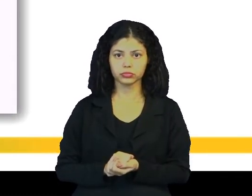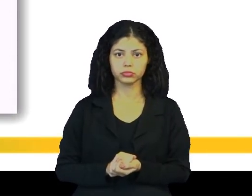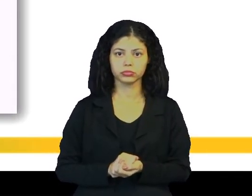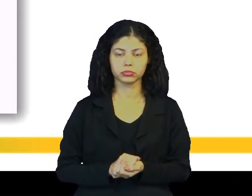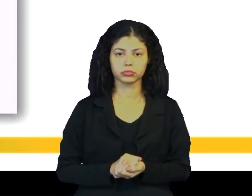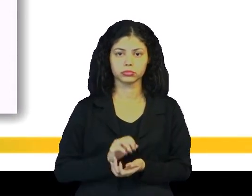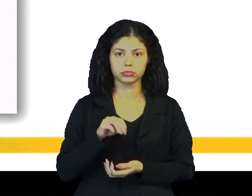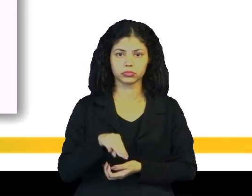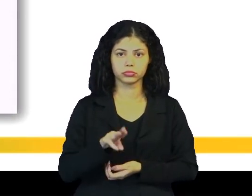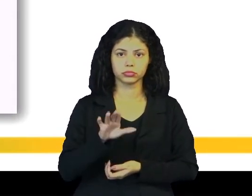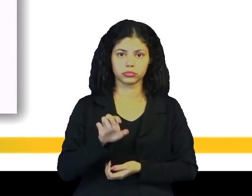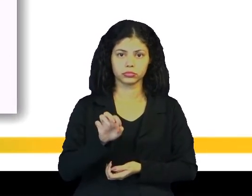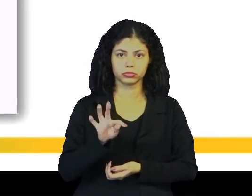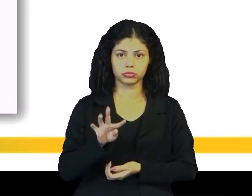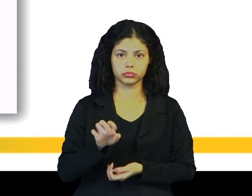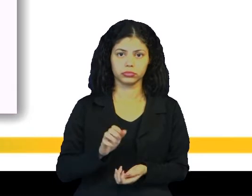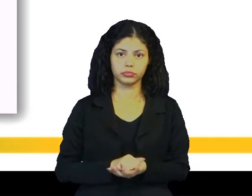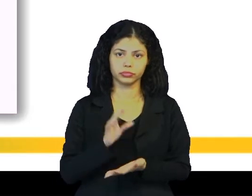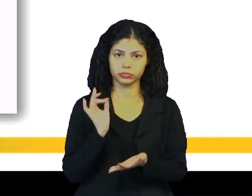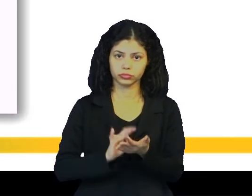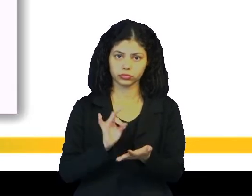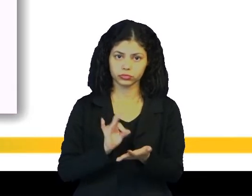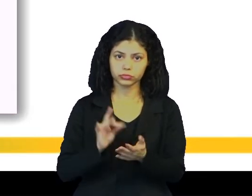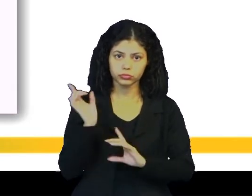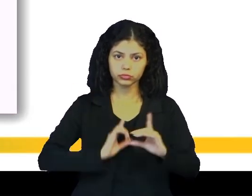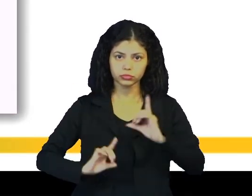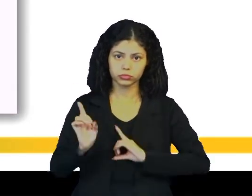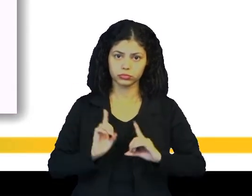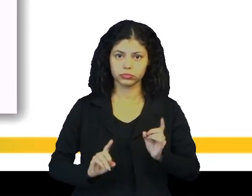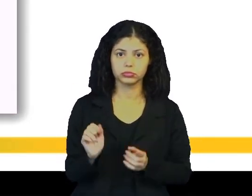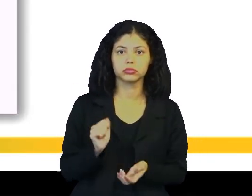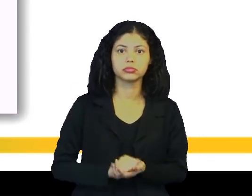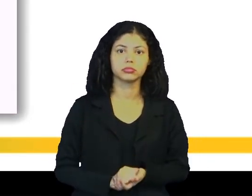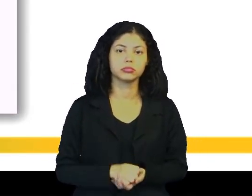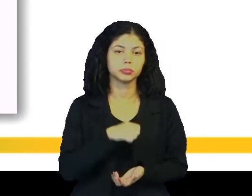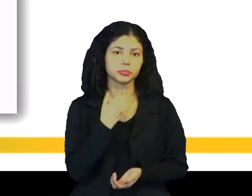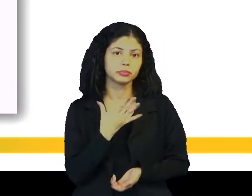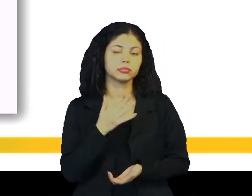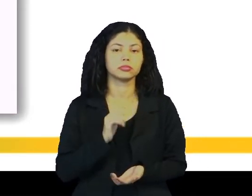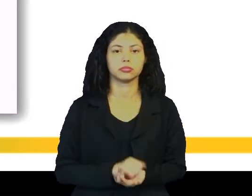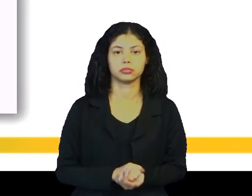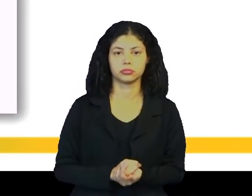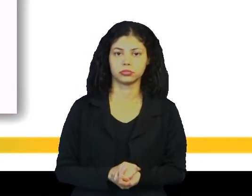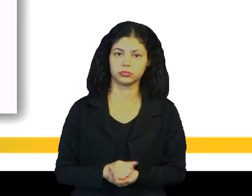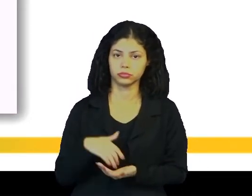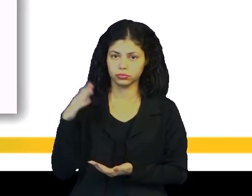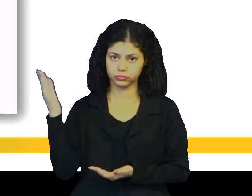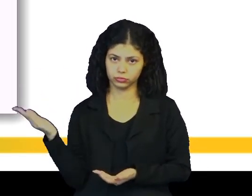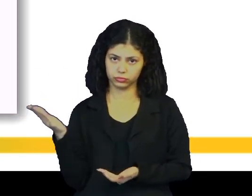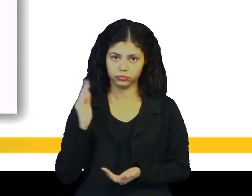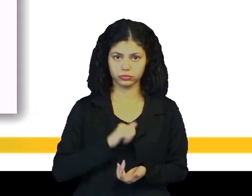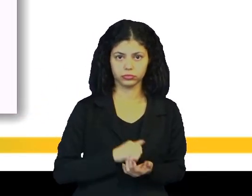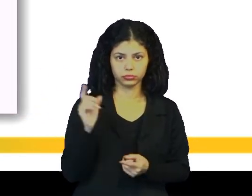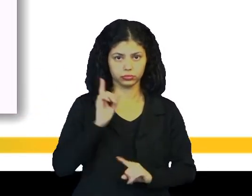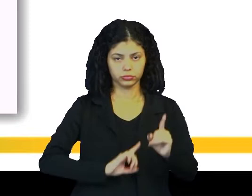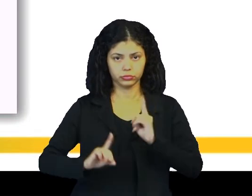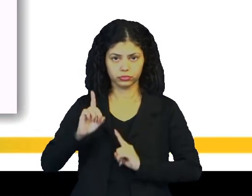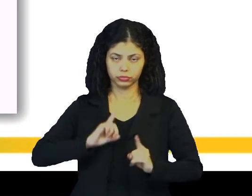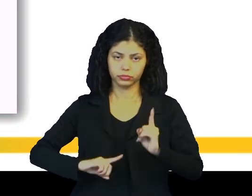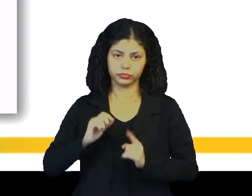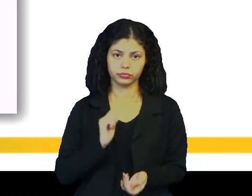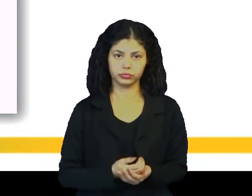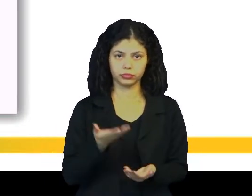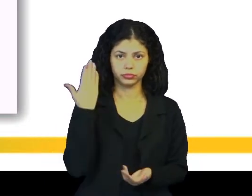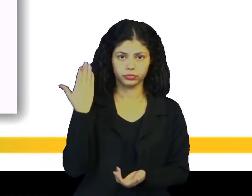o Met, deus da verdade, Amet, né? Bom, então esses aí são os deuses aí do